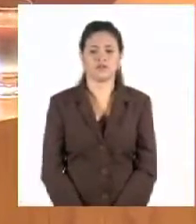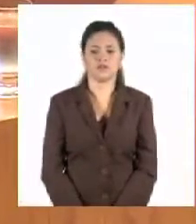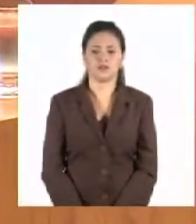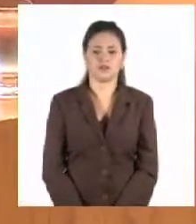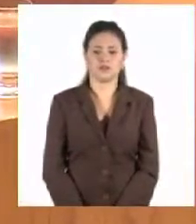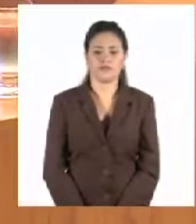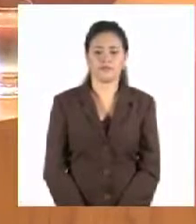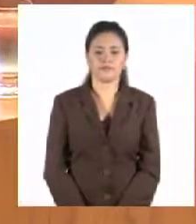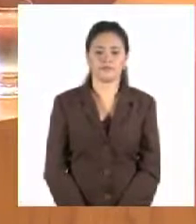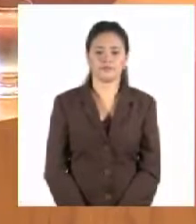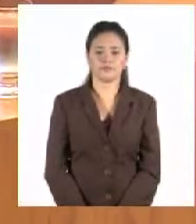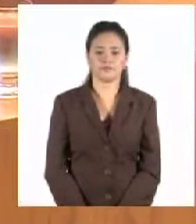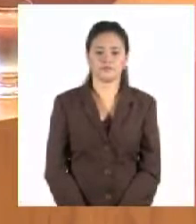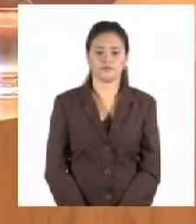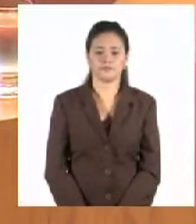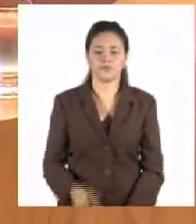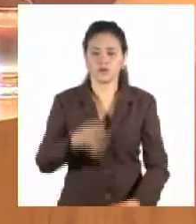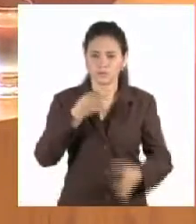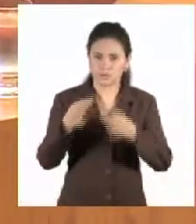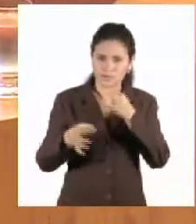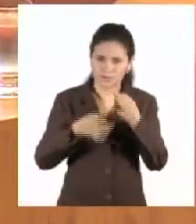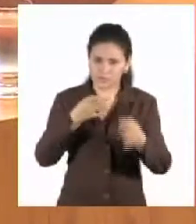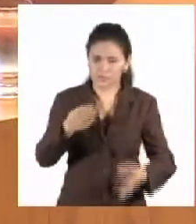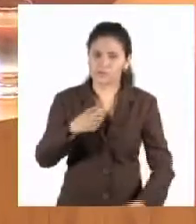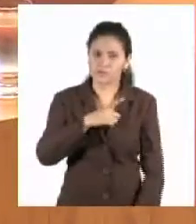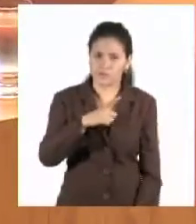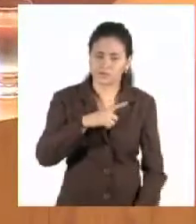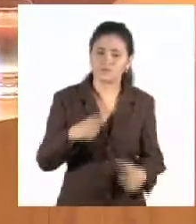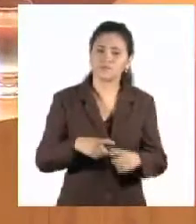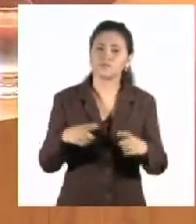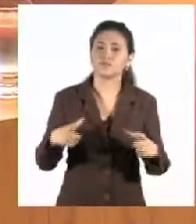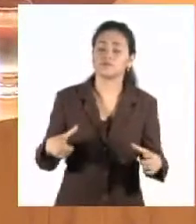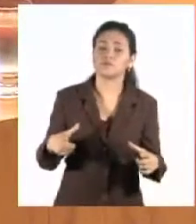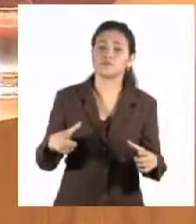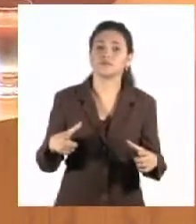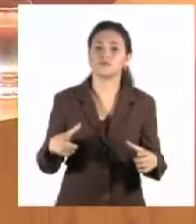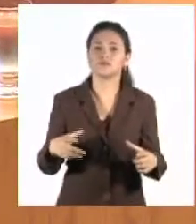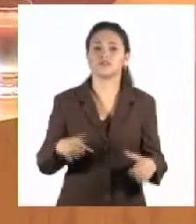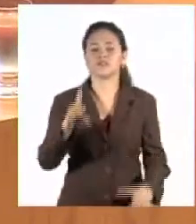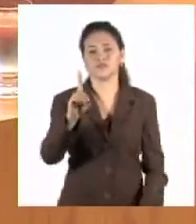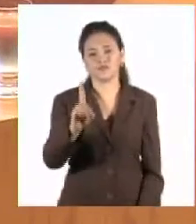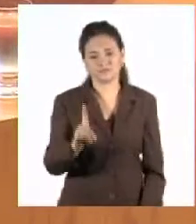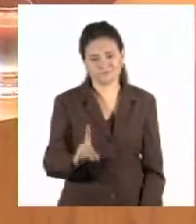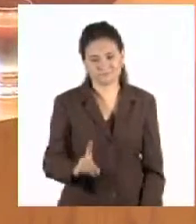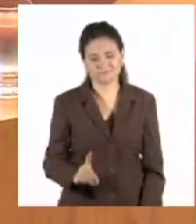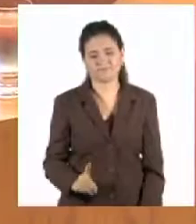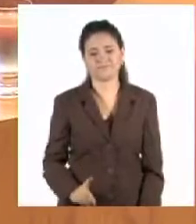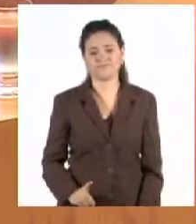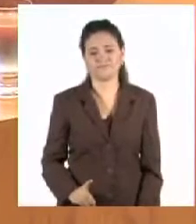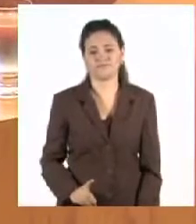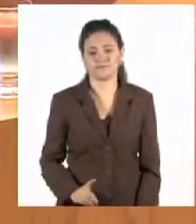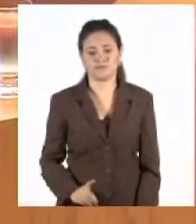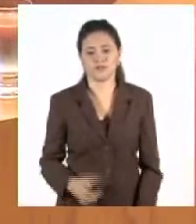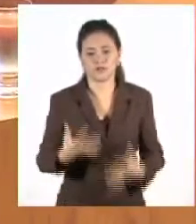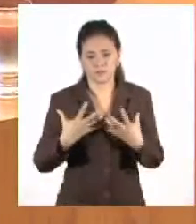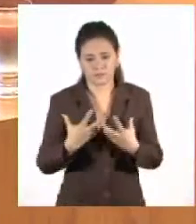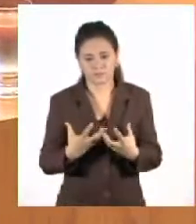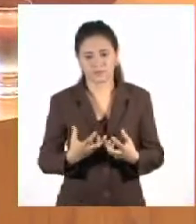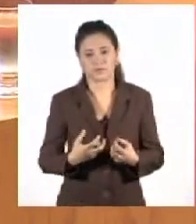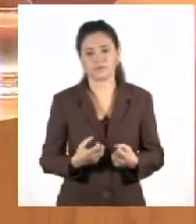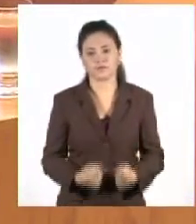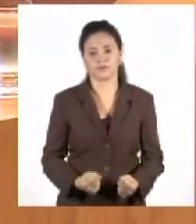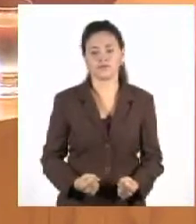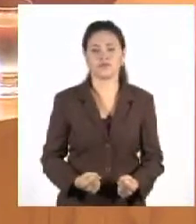ser ouvidas, vão opinar, a maioria, pelo processo até democrático de direito, vai realmente aprovar